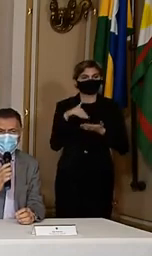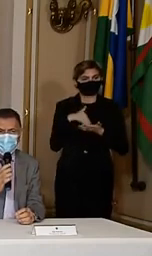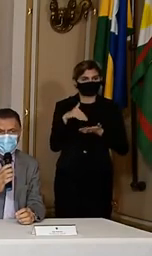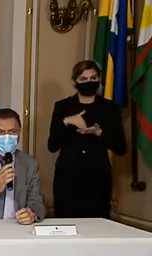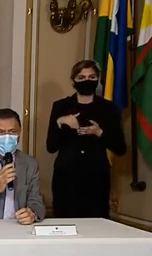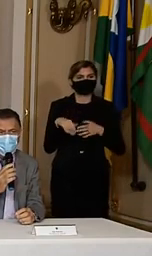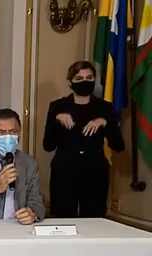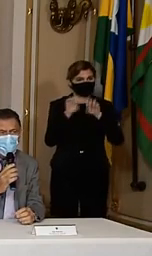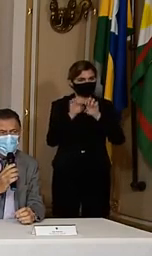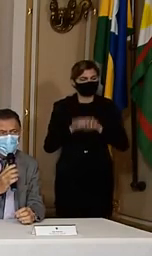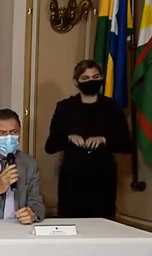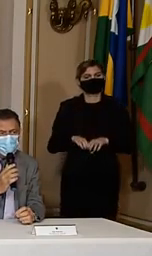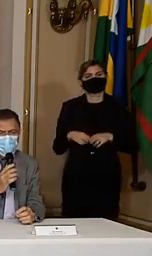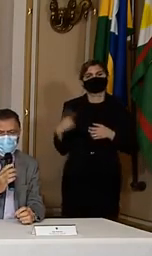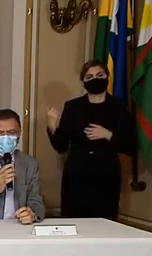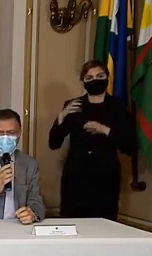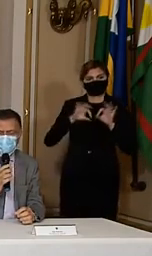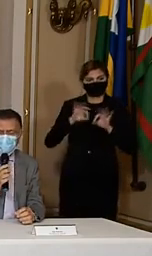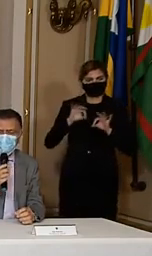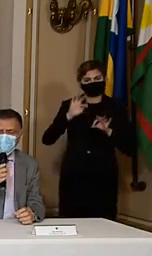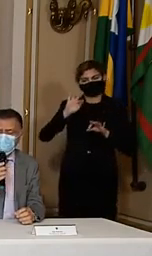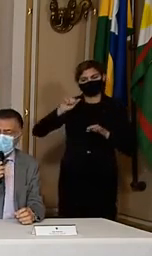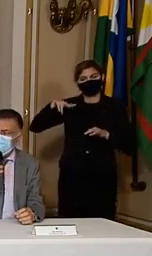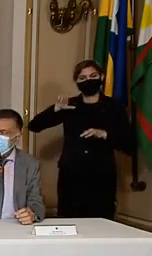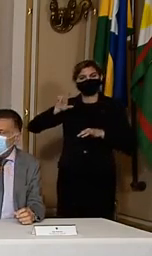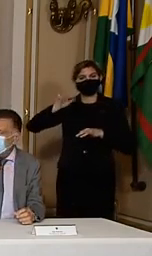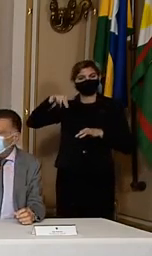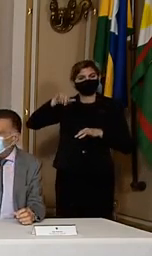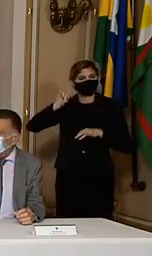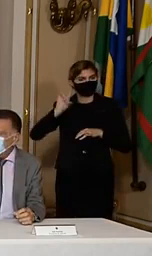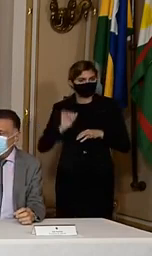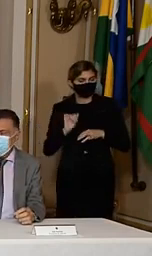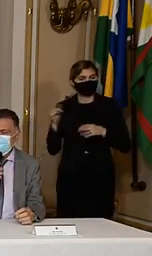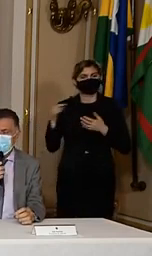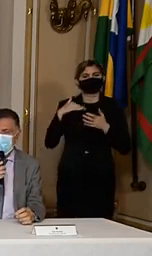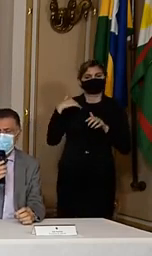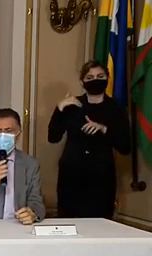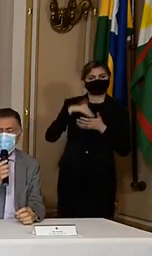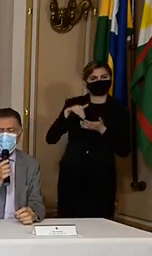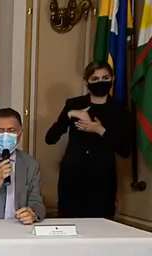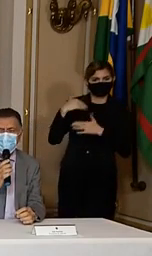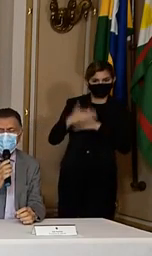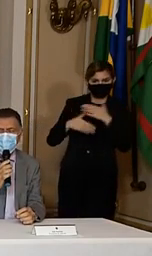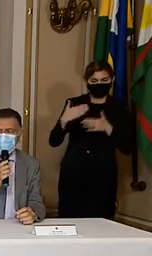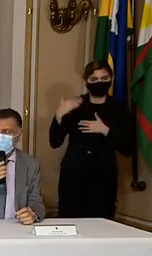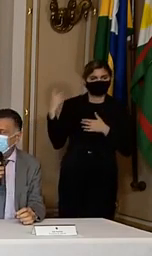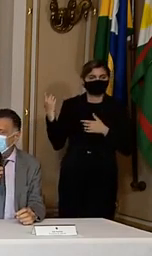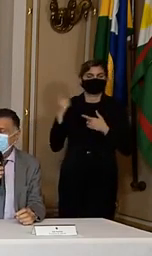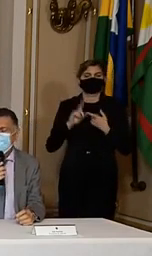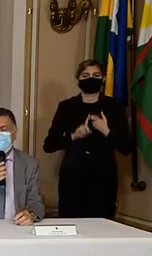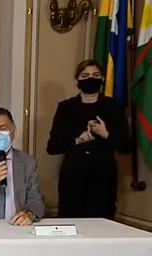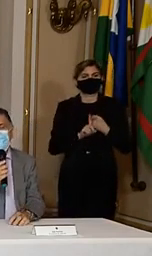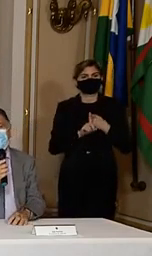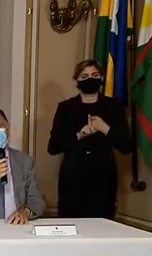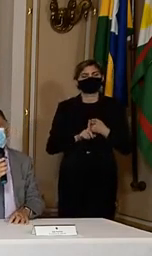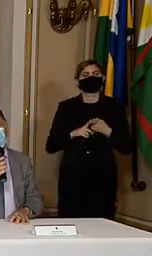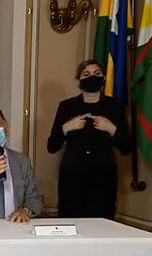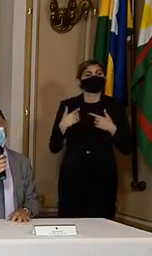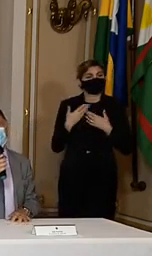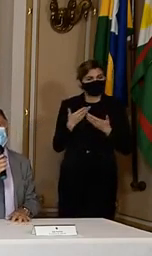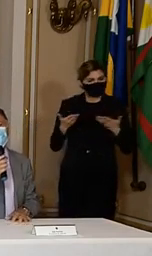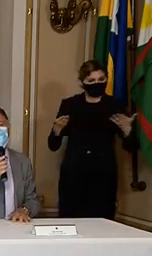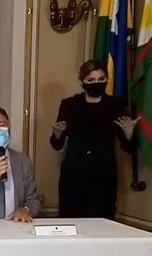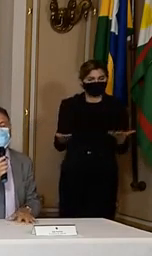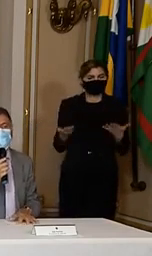secretária de infraestrutura Dra Fernanda Batista o secretário de Desenvolvimento Agrário Claudiano Martins Filho